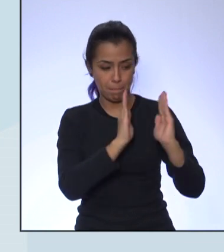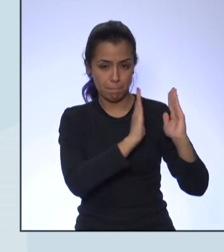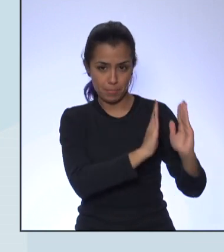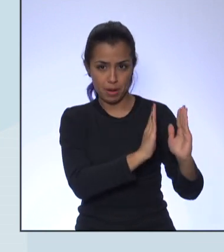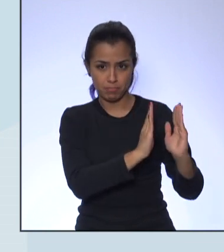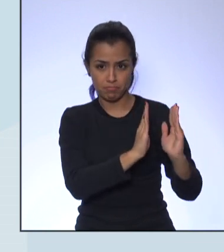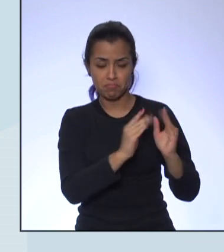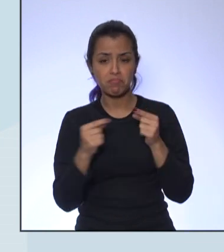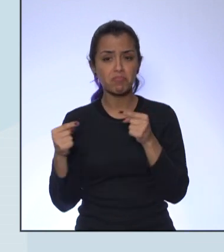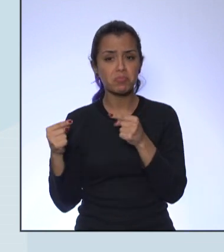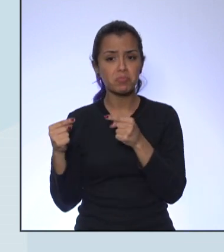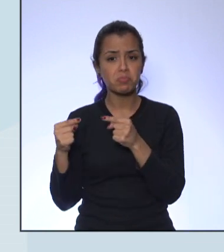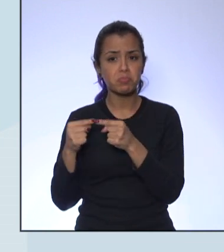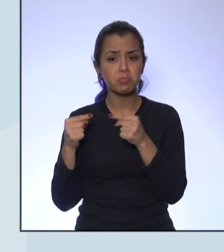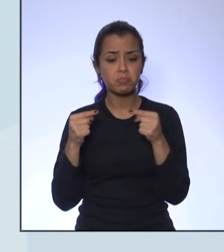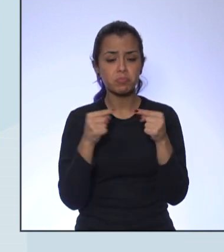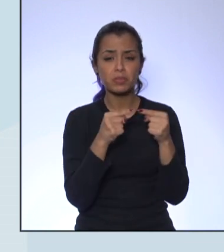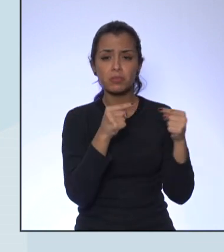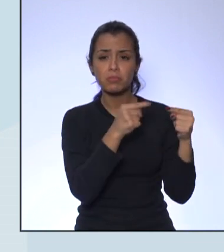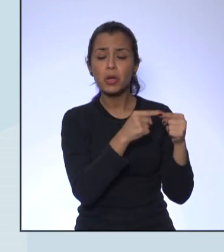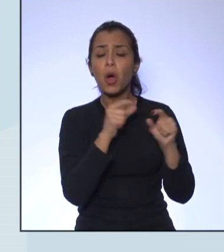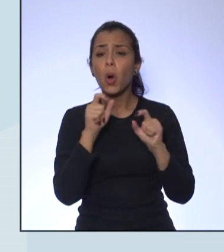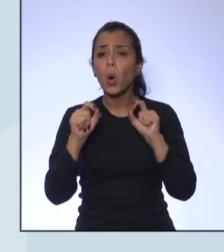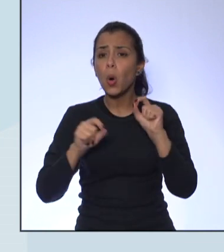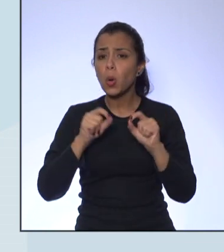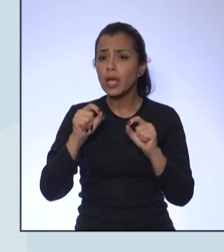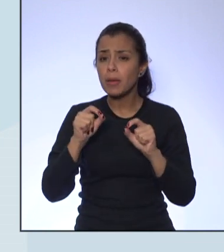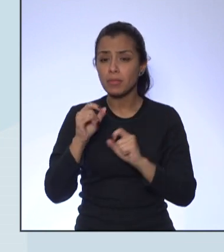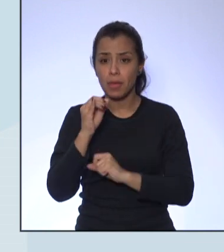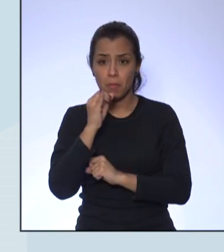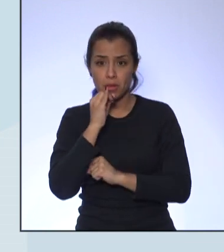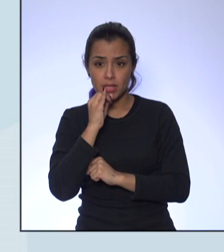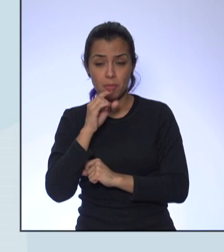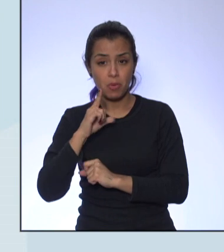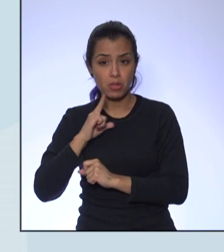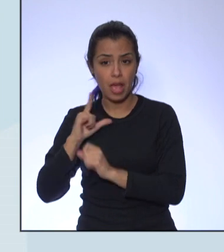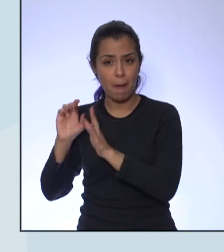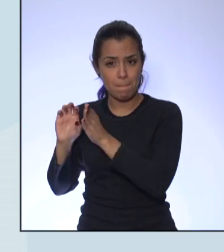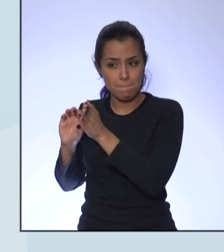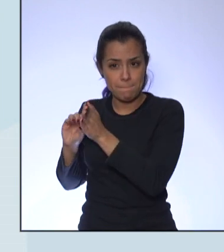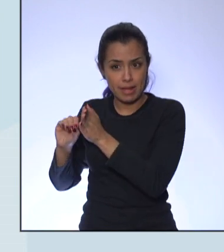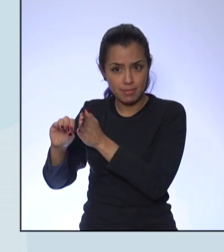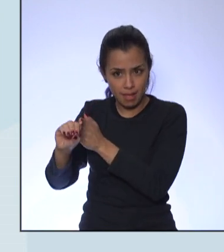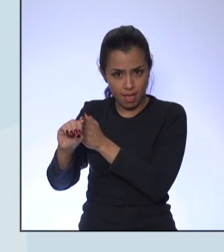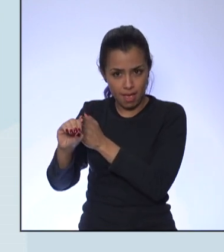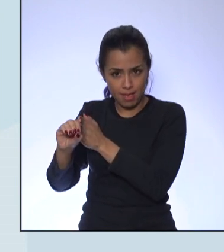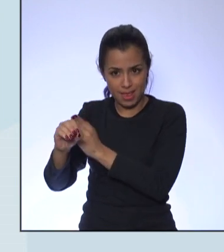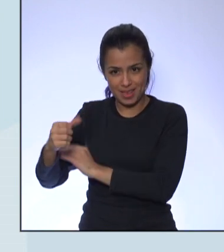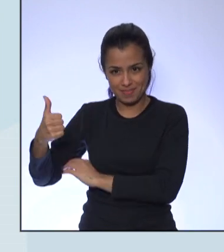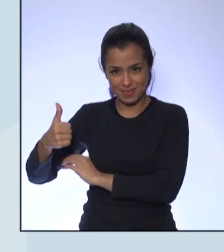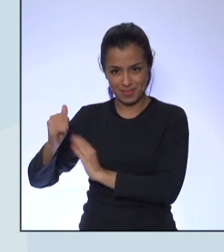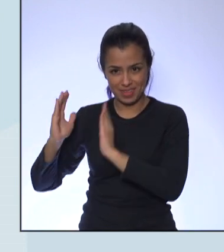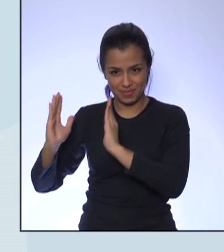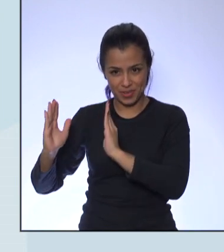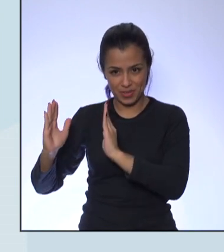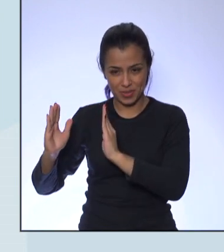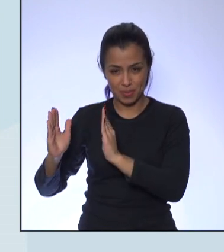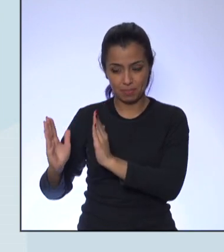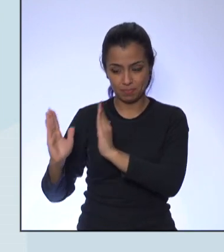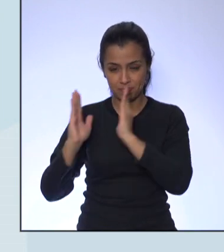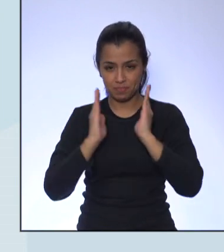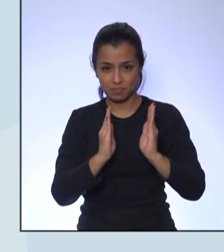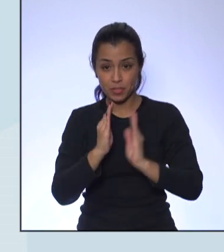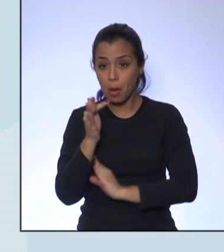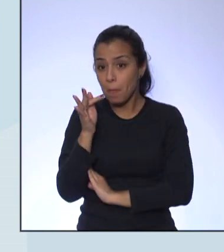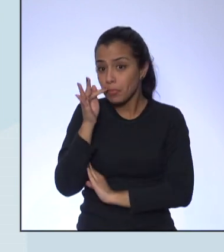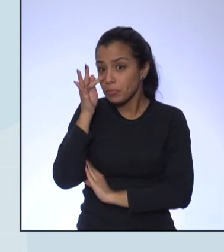comum, tá? Então, a gente tem ali uma bactéria, na primeira imagem, a gente tem na segunda imagem uma flor, e na terceira